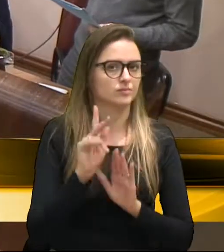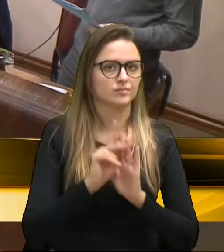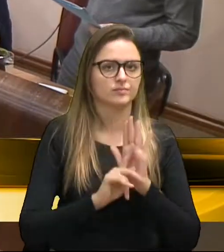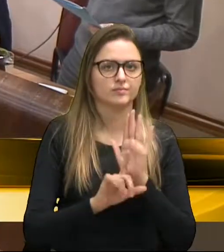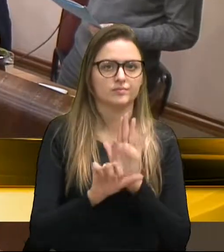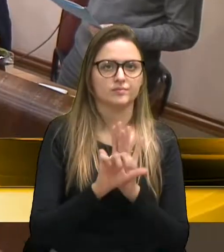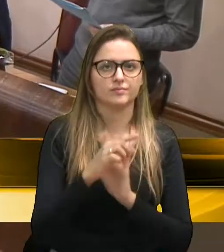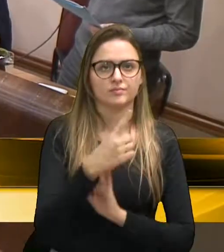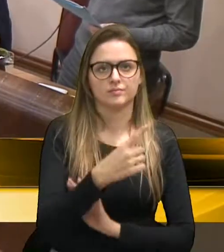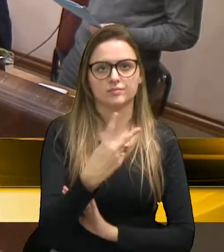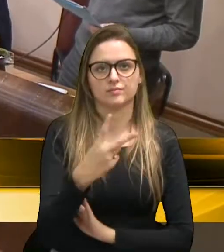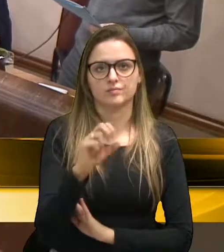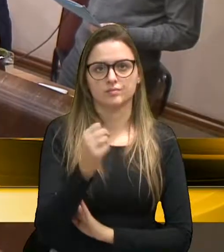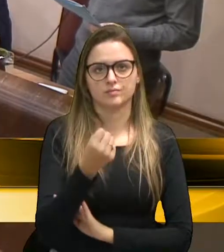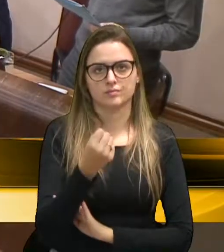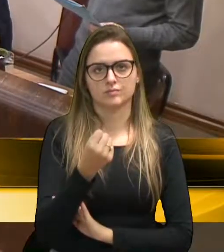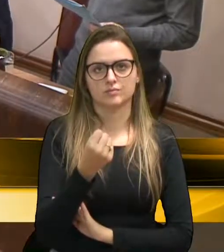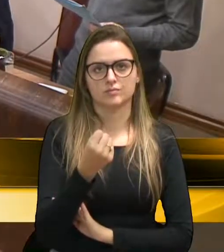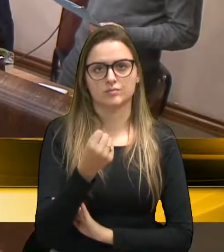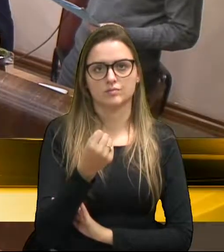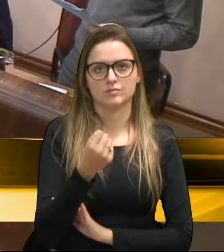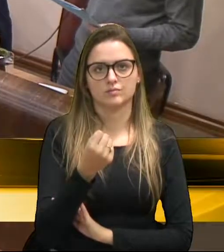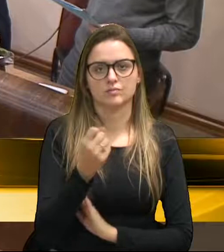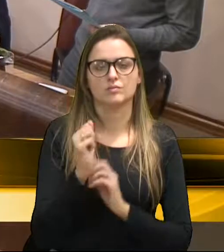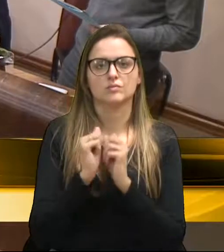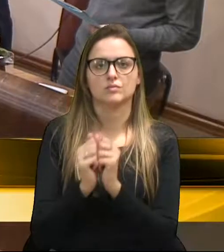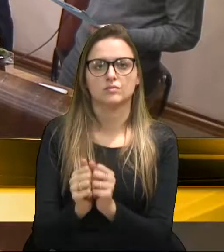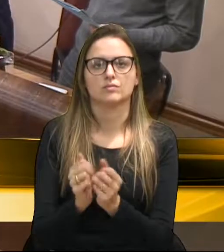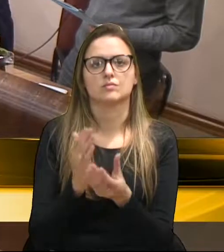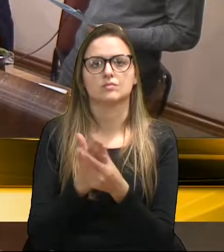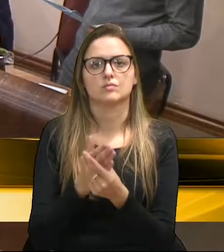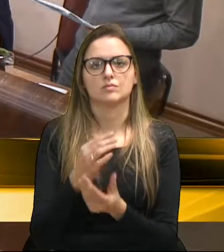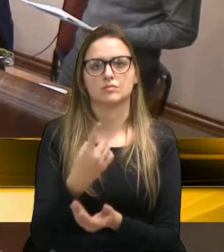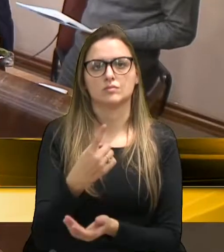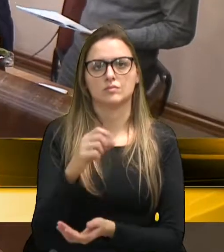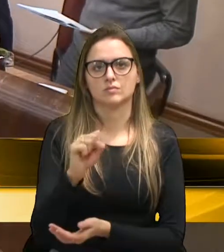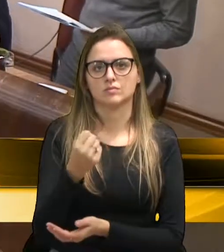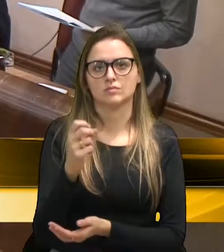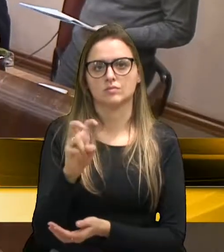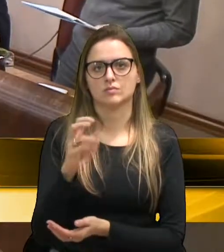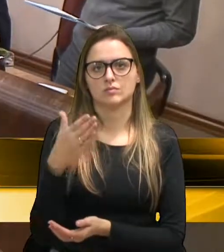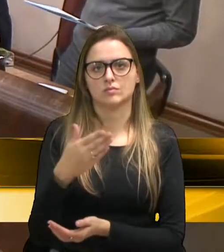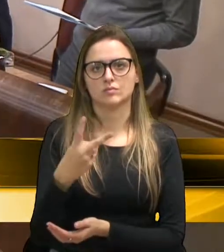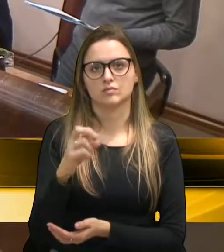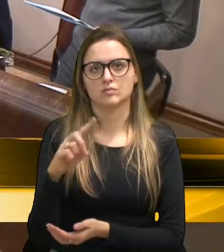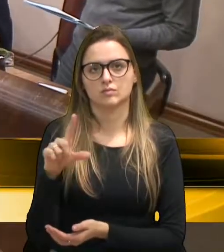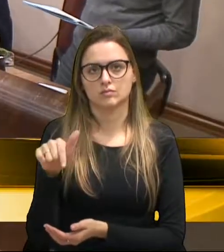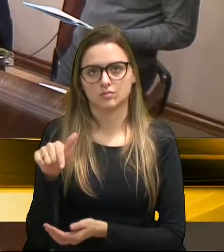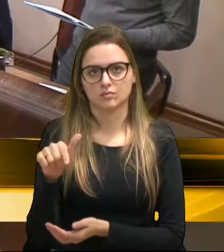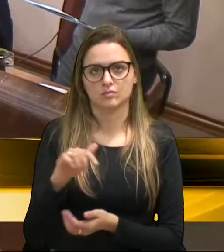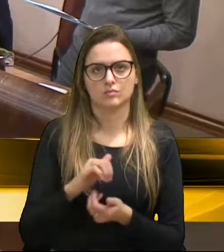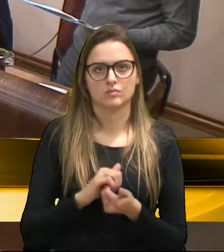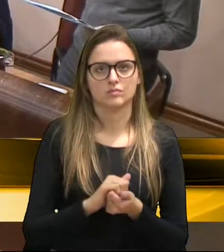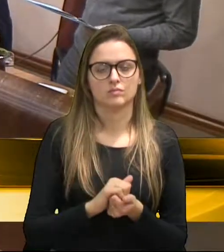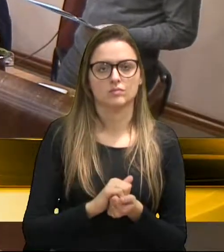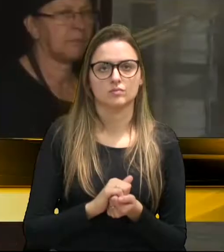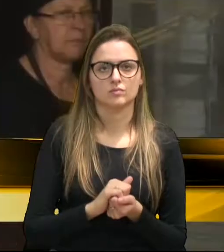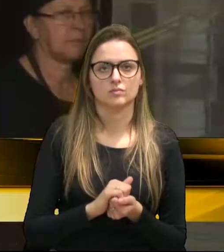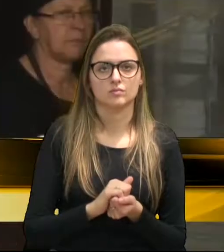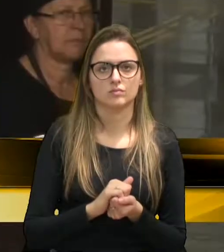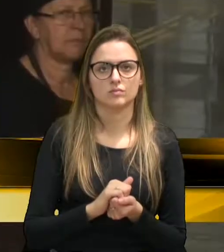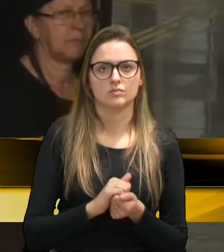projeto de lei 128, contido no processo 185/2017.